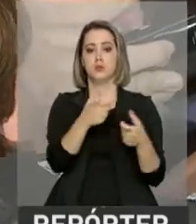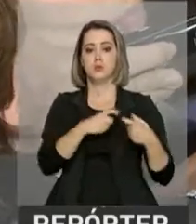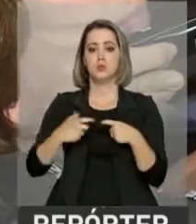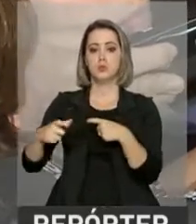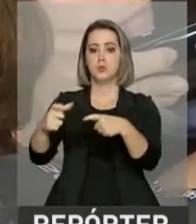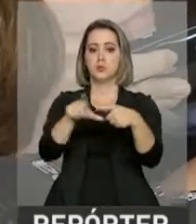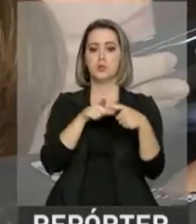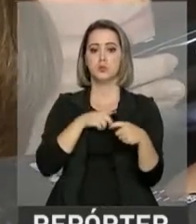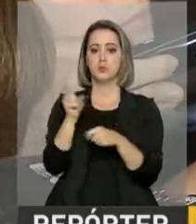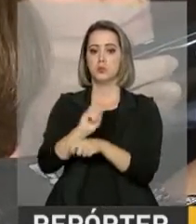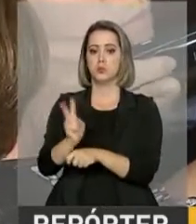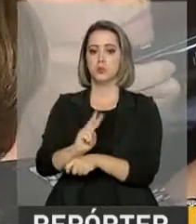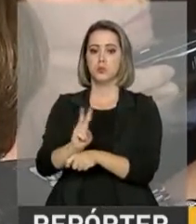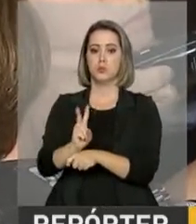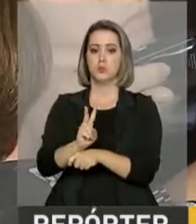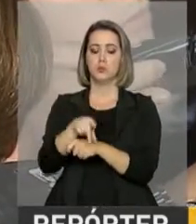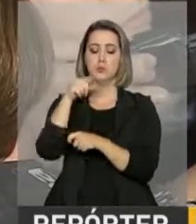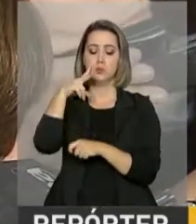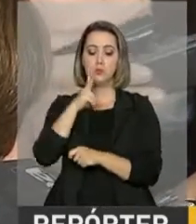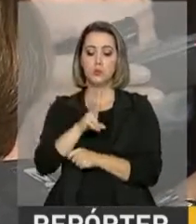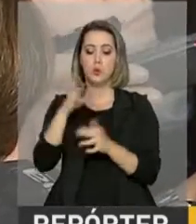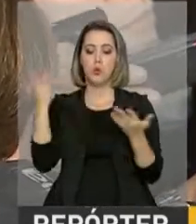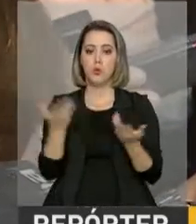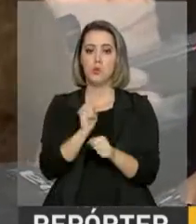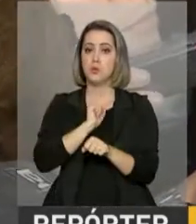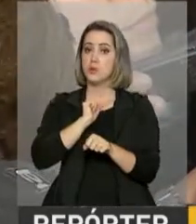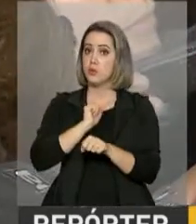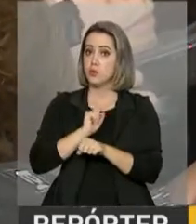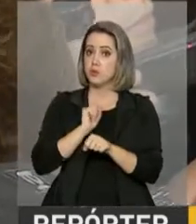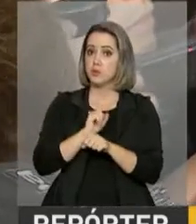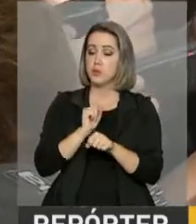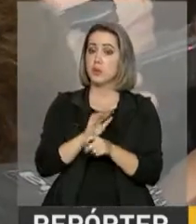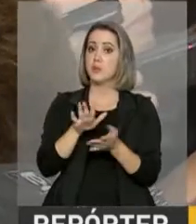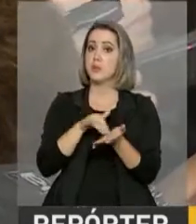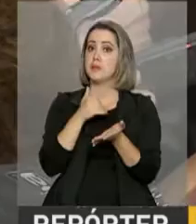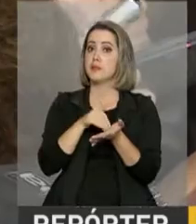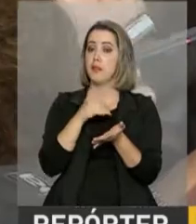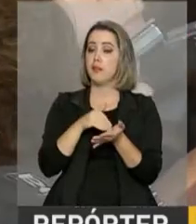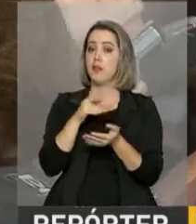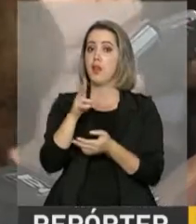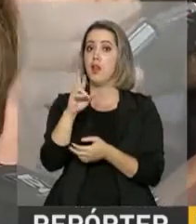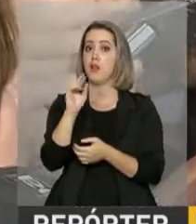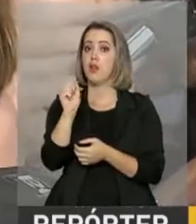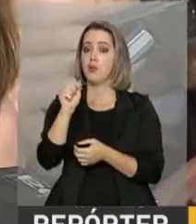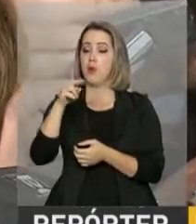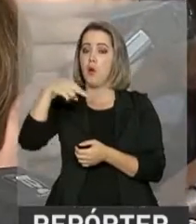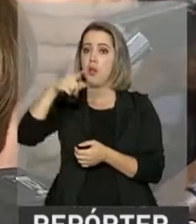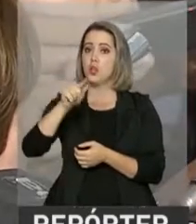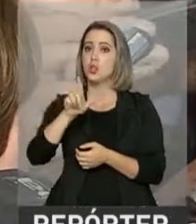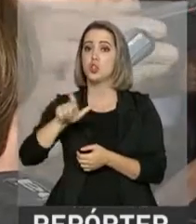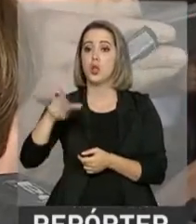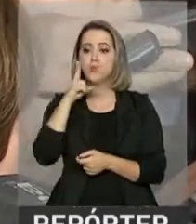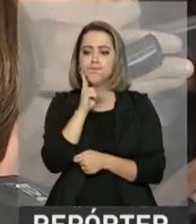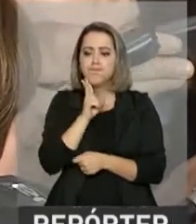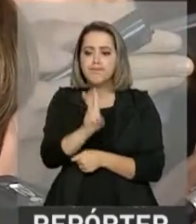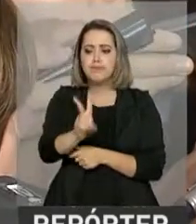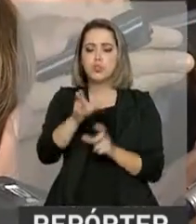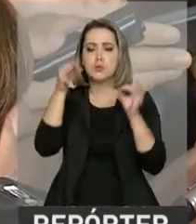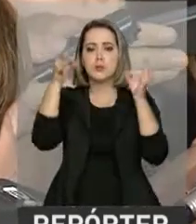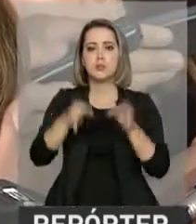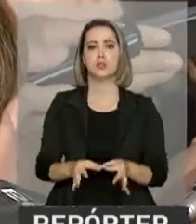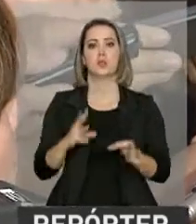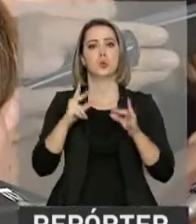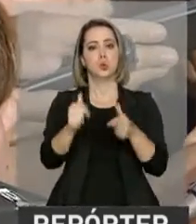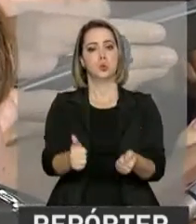frigoríficos. Nós esperamos, hoje o secretário Rangel me disse que em 3 semanas ele finaliza todas essas inspeções e